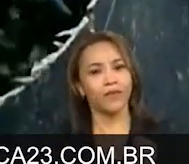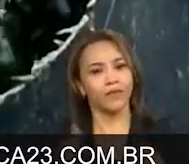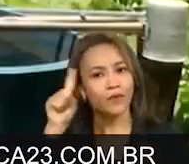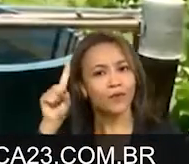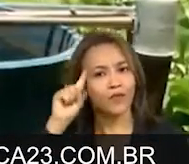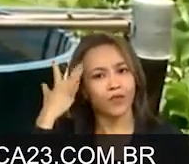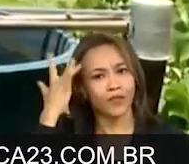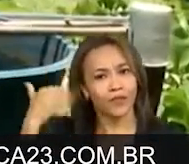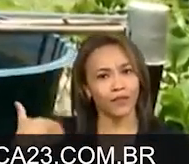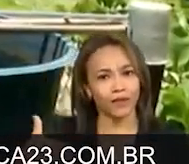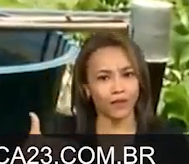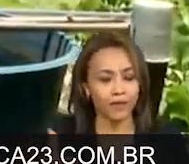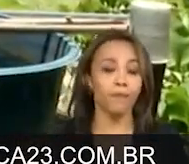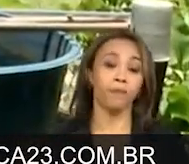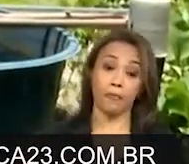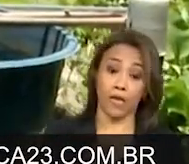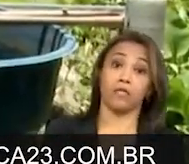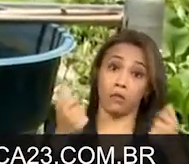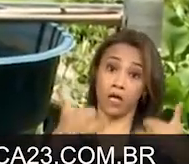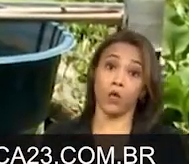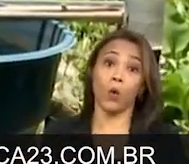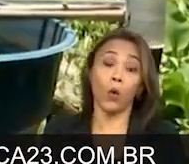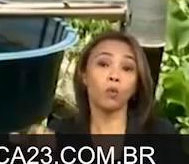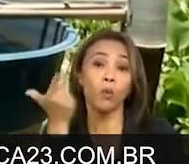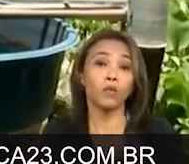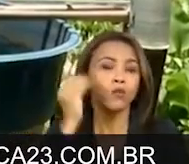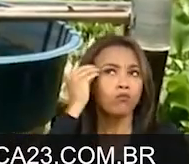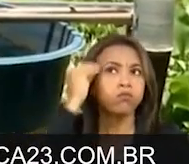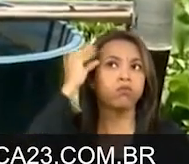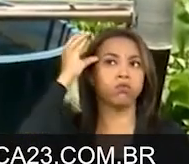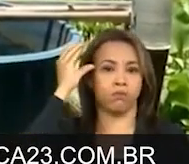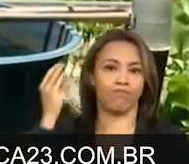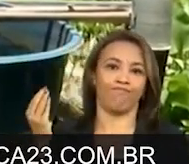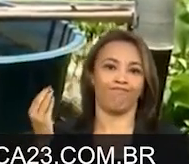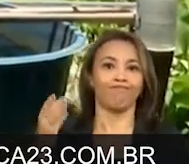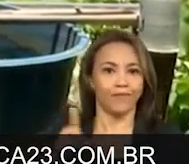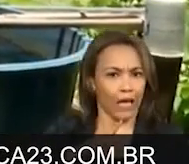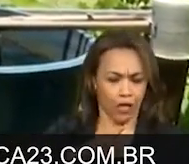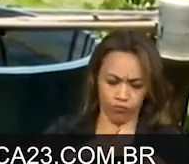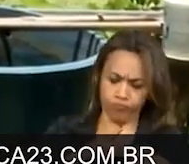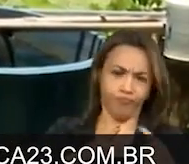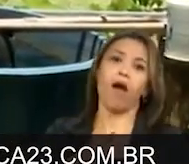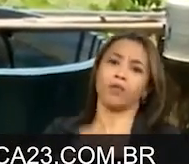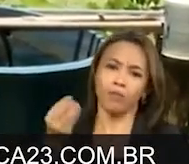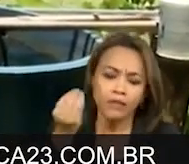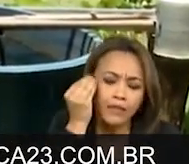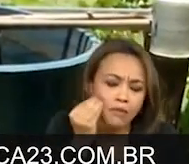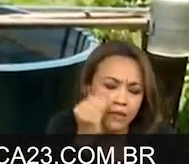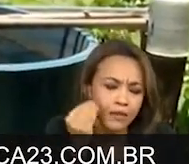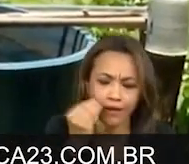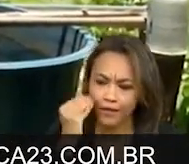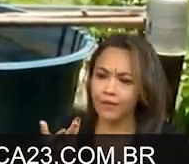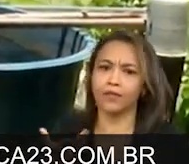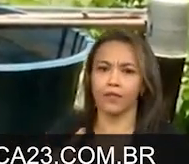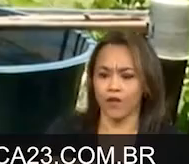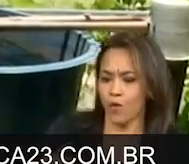dia. Hoje nós estamos tendo conhecimento, e esse conhecimento nós não estamos apenas tendo, nós também estamos executando isso para